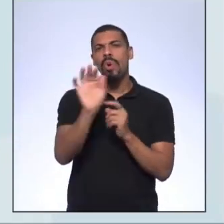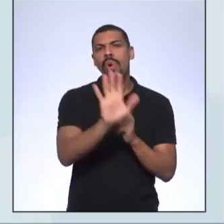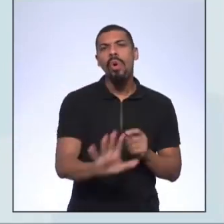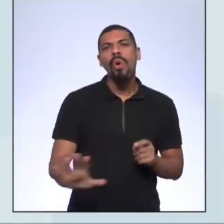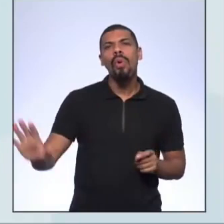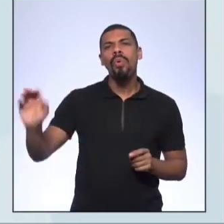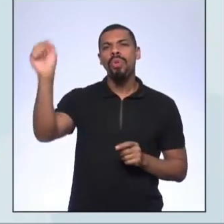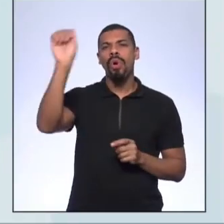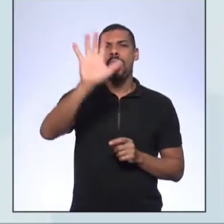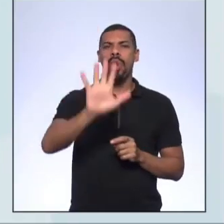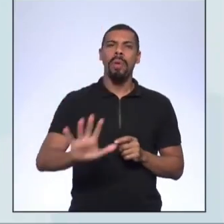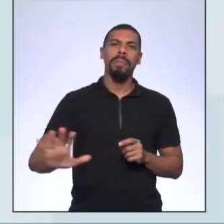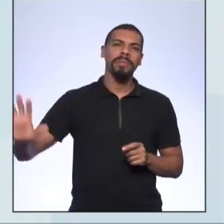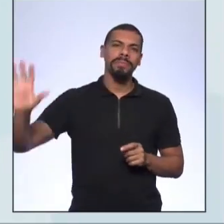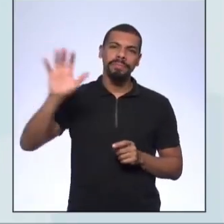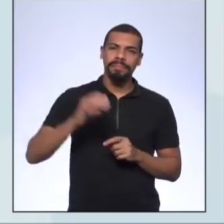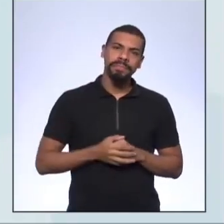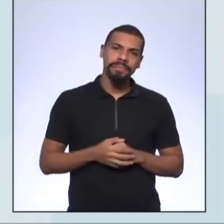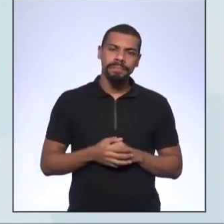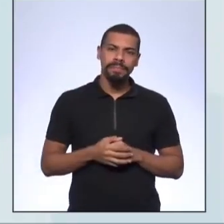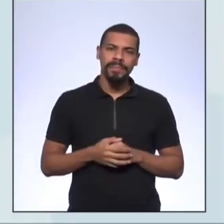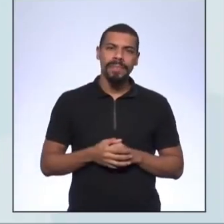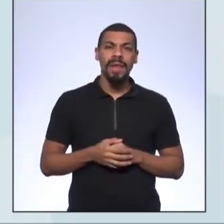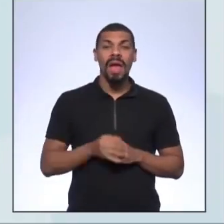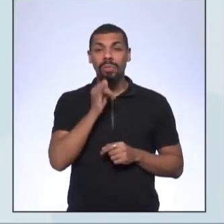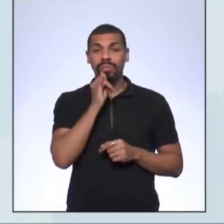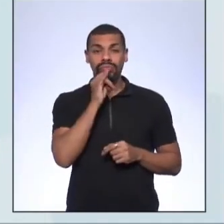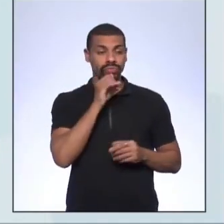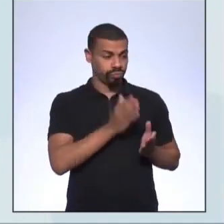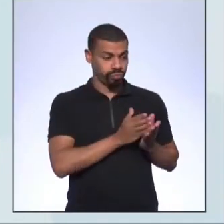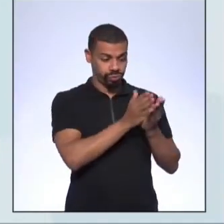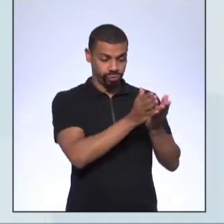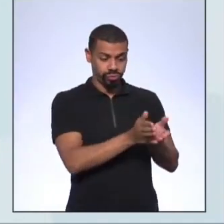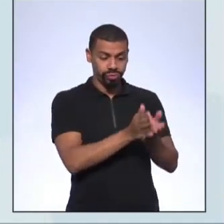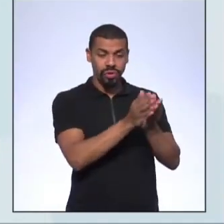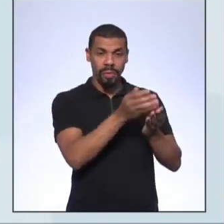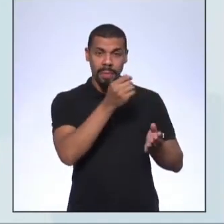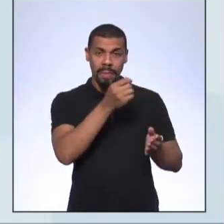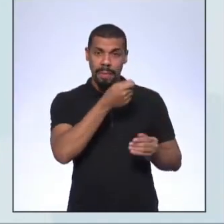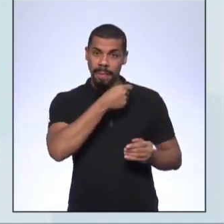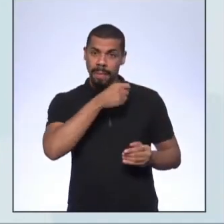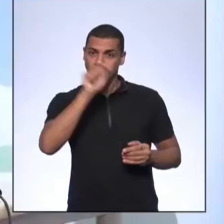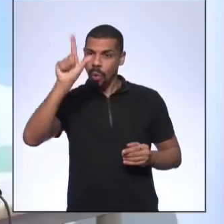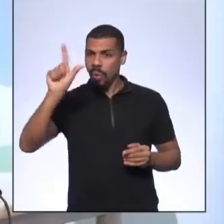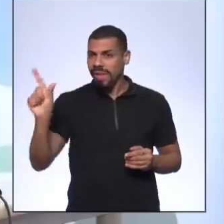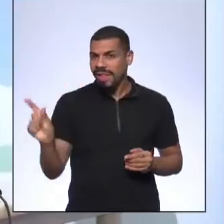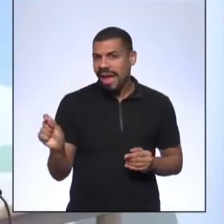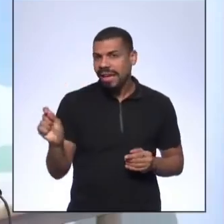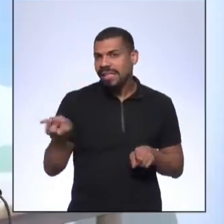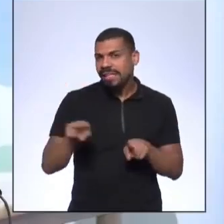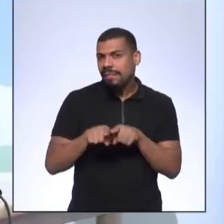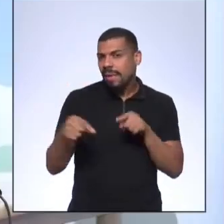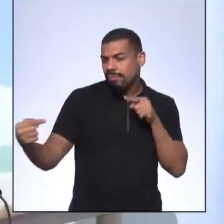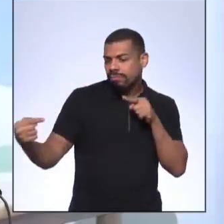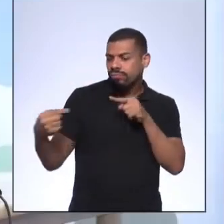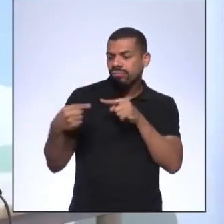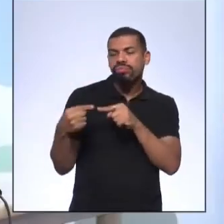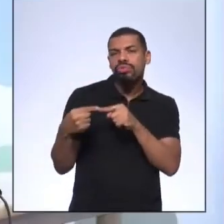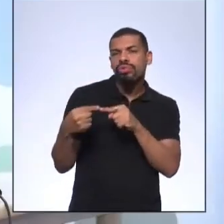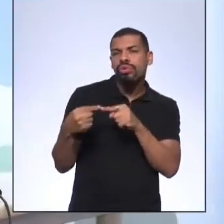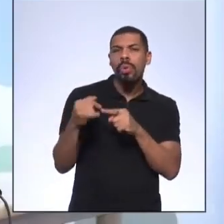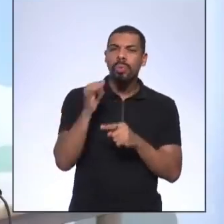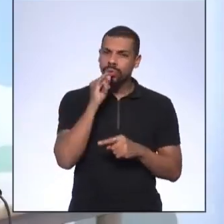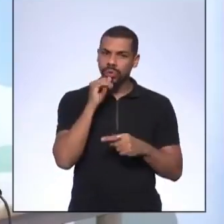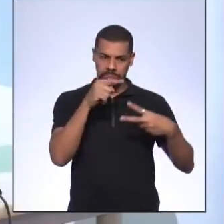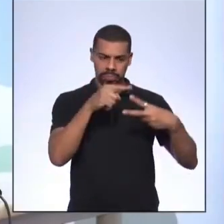que tinha essa ponte aí? Os árabes levavam até o norte da África, os italianos iam buscar. Porque ali era um ponto de encontro fácil para esses